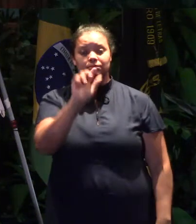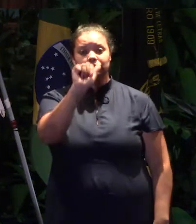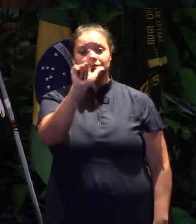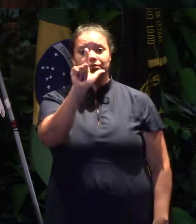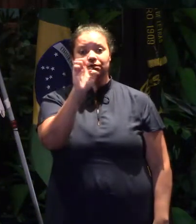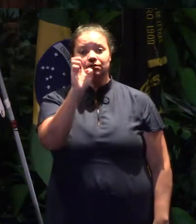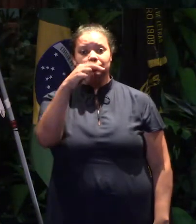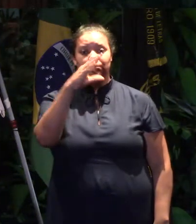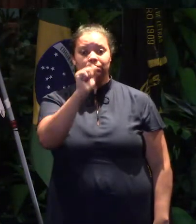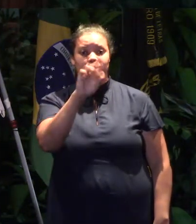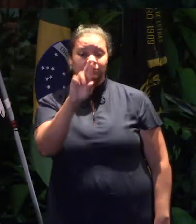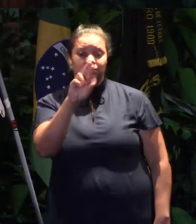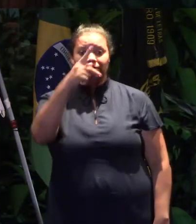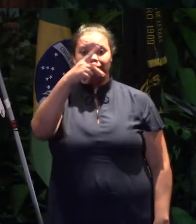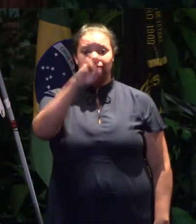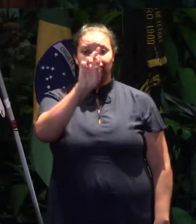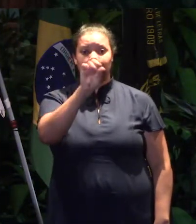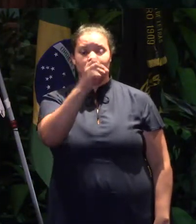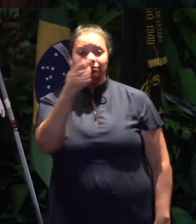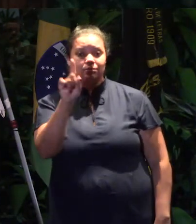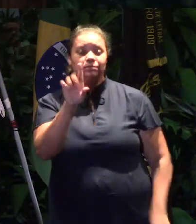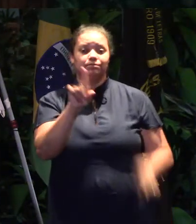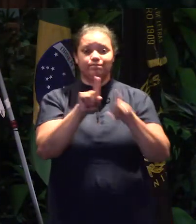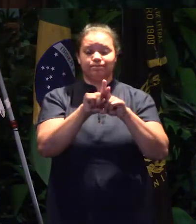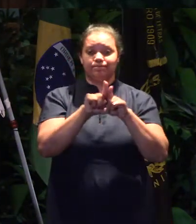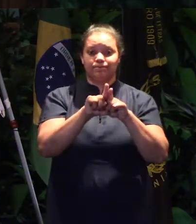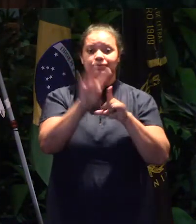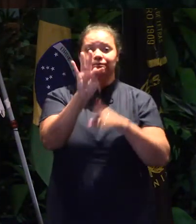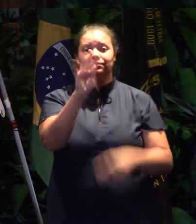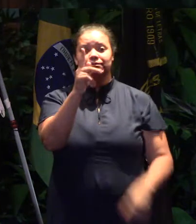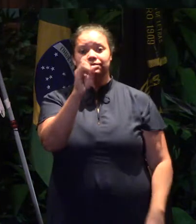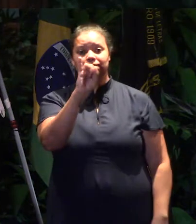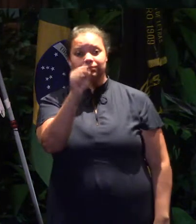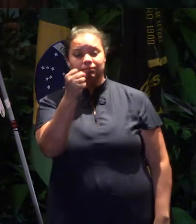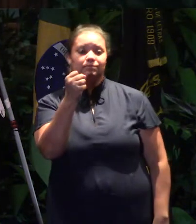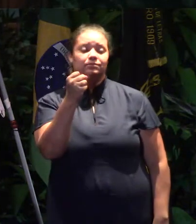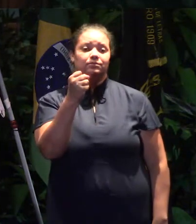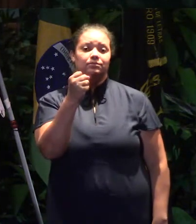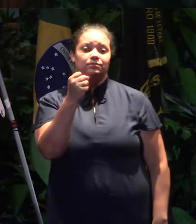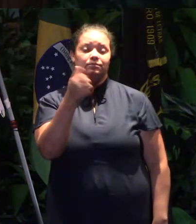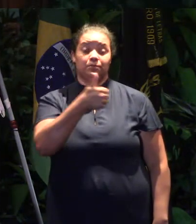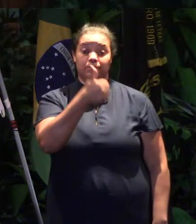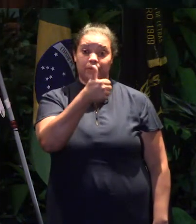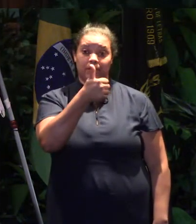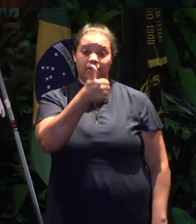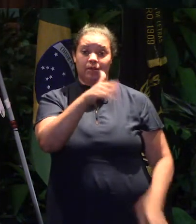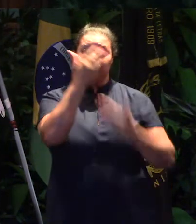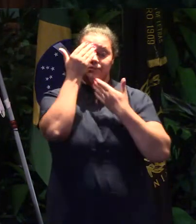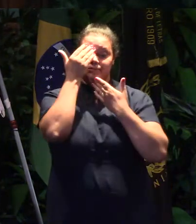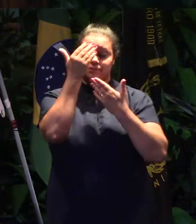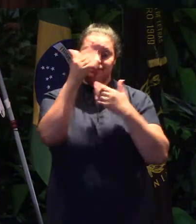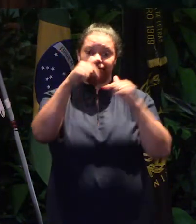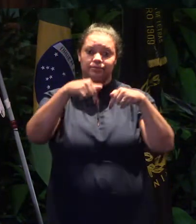Cláudia Massini e Tásia de Medeiros. Primeiramente, eu gostaria de agradecer à Academia